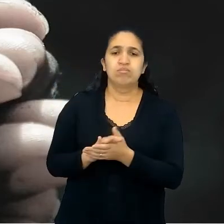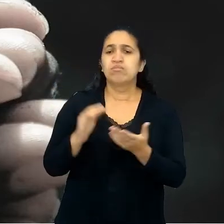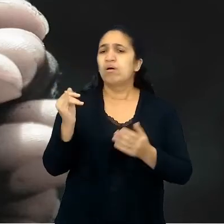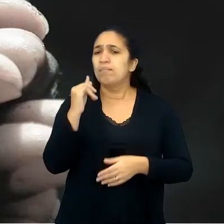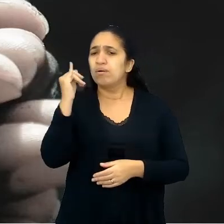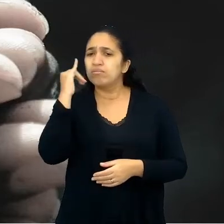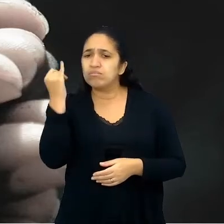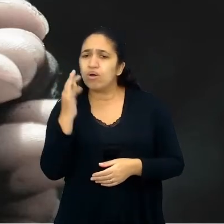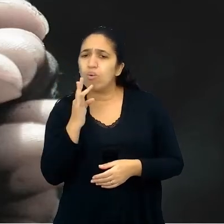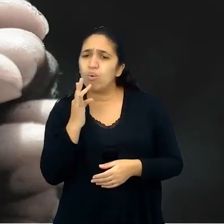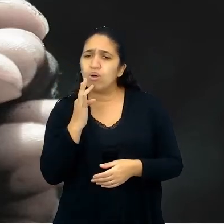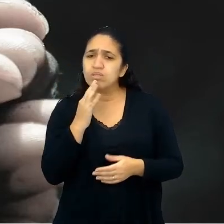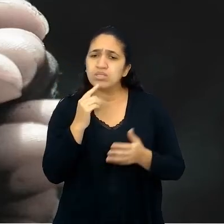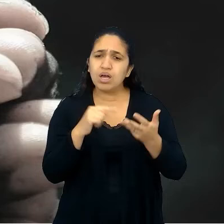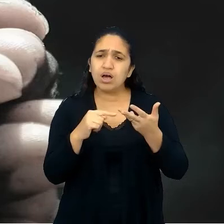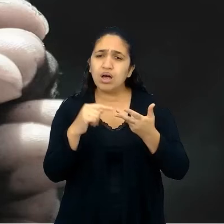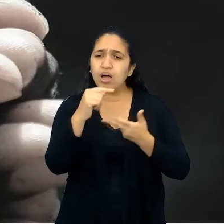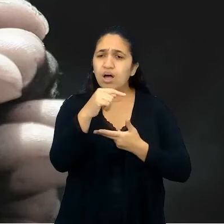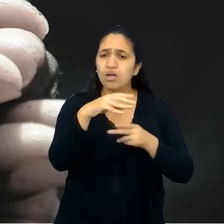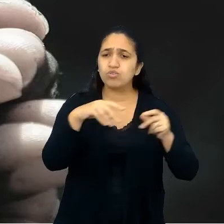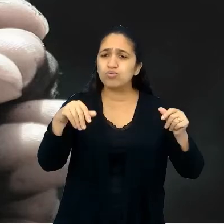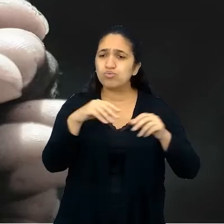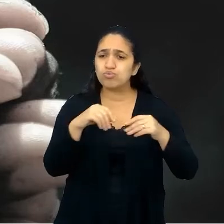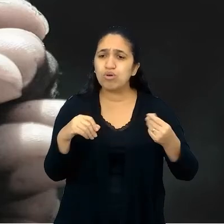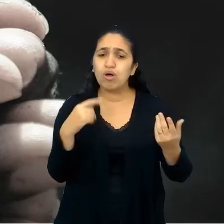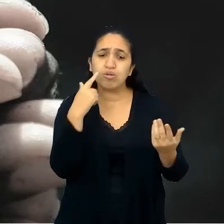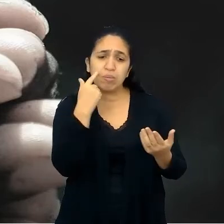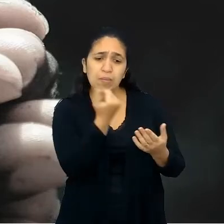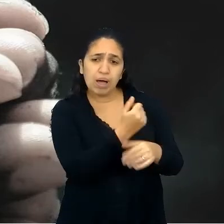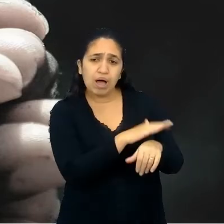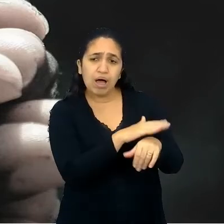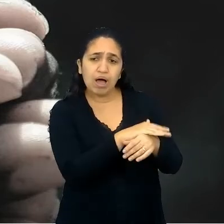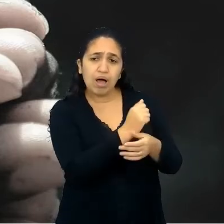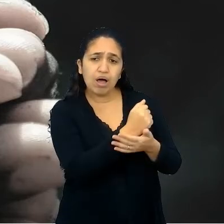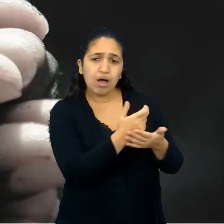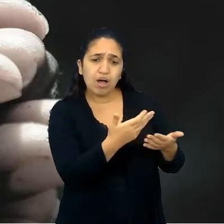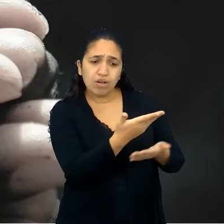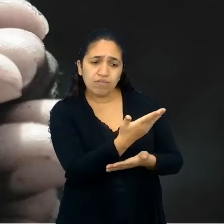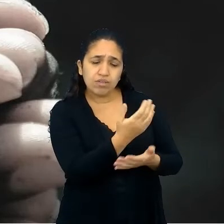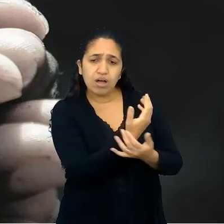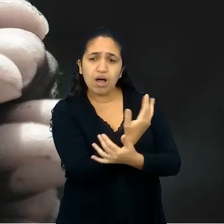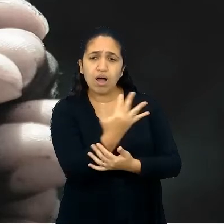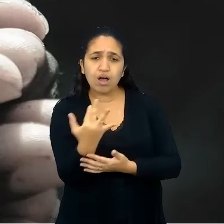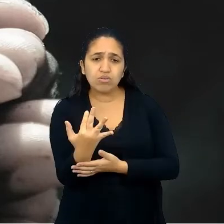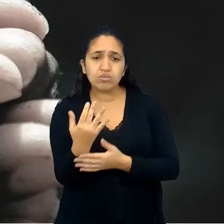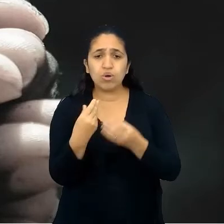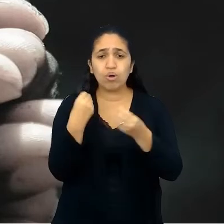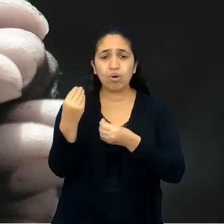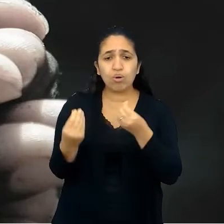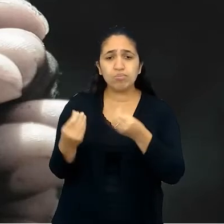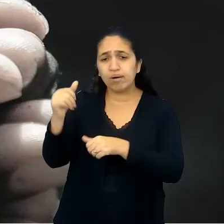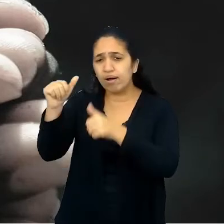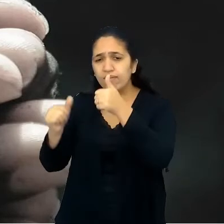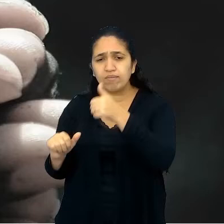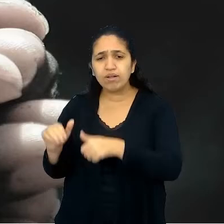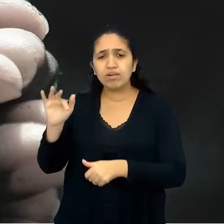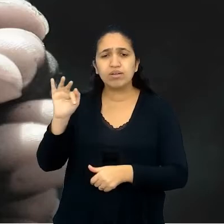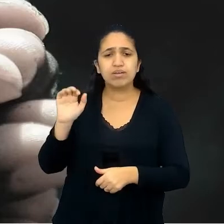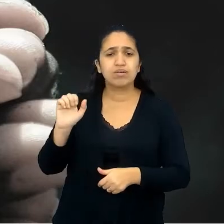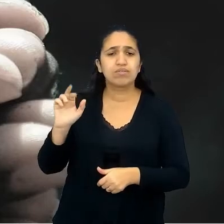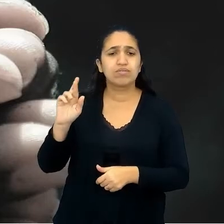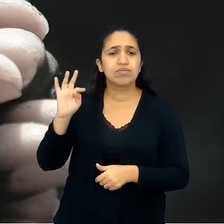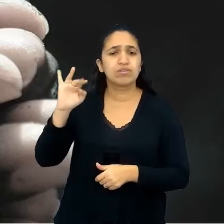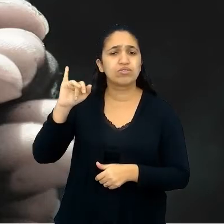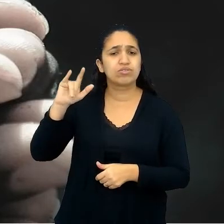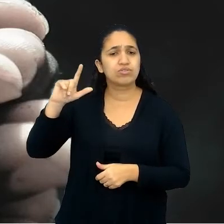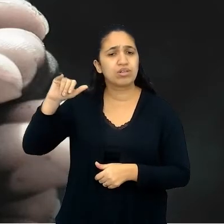importância de conhecer a composição do solo para as atividades agrícolas? Como avaliar a fertilidade de um solo? E